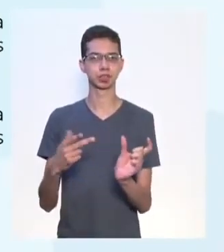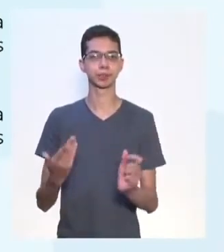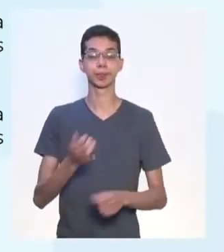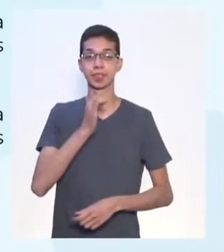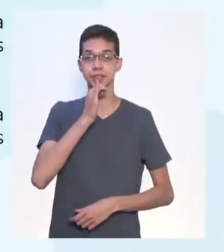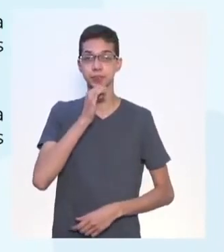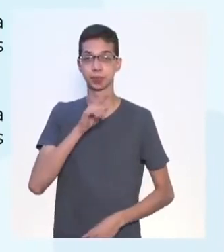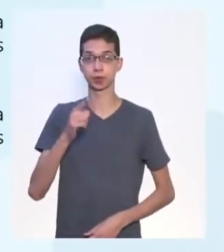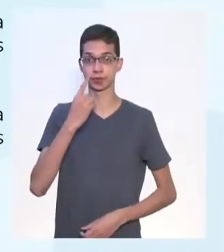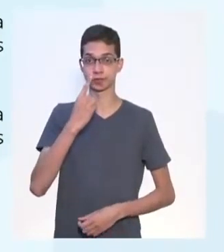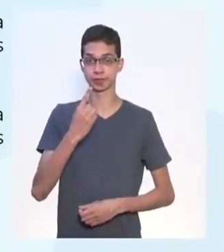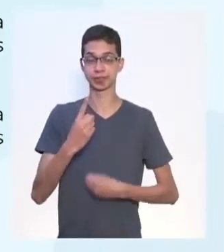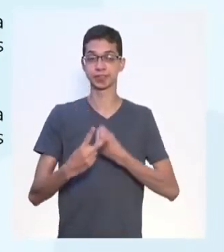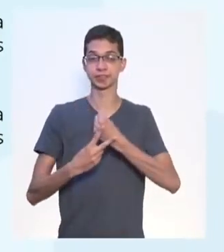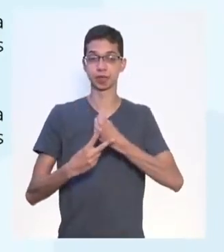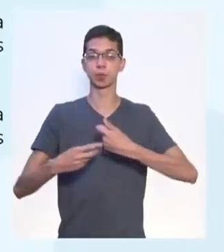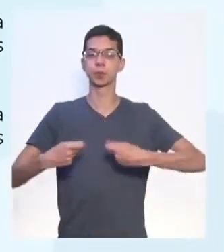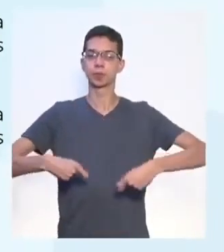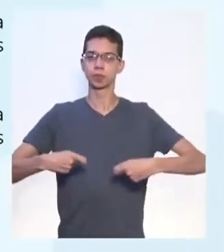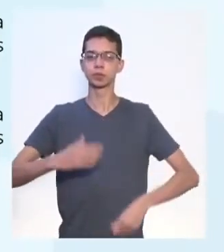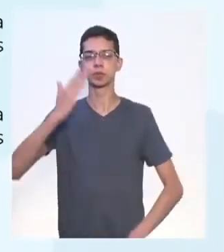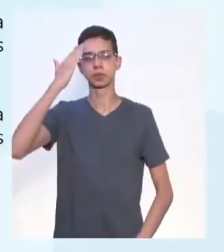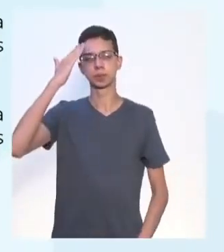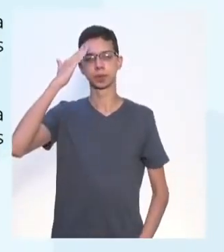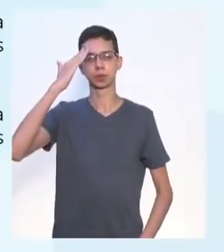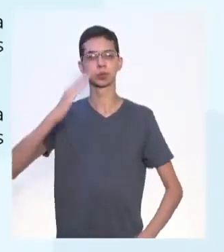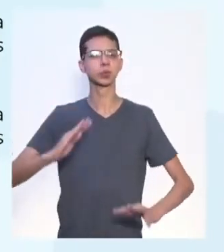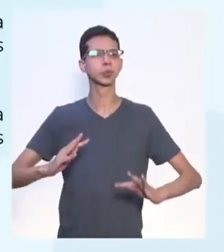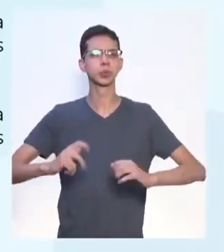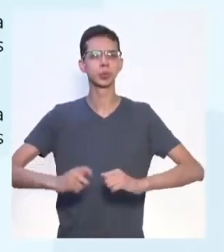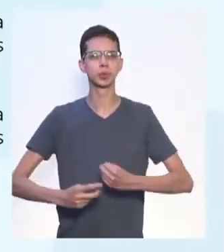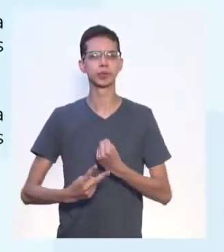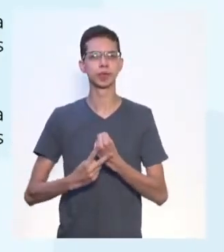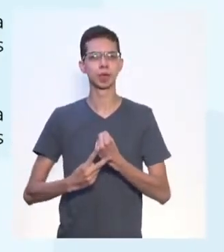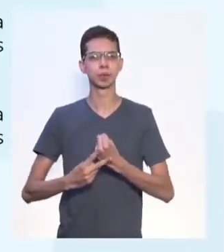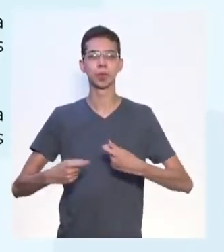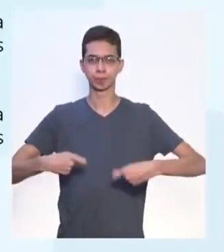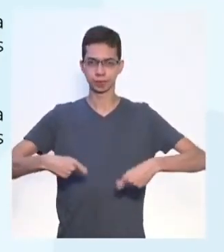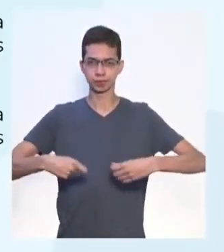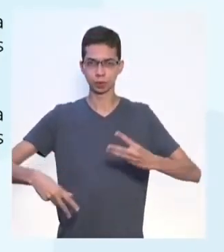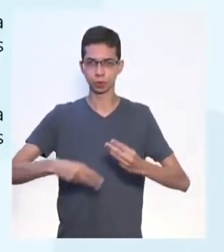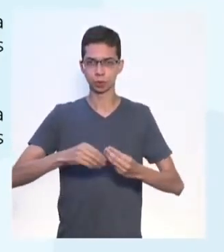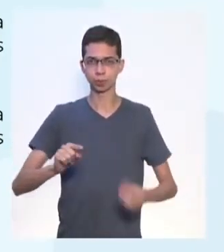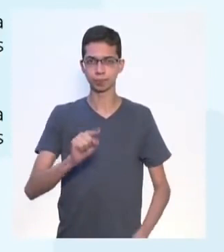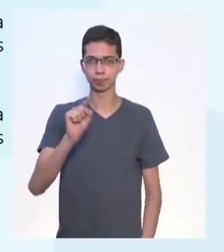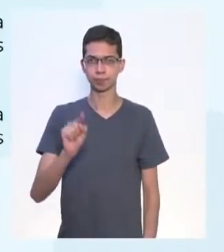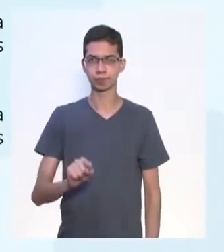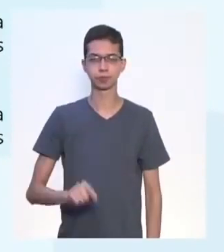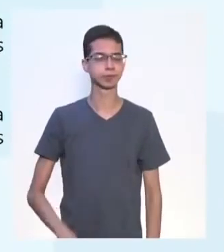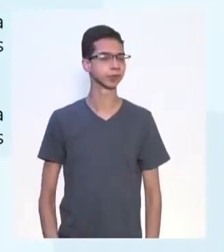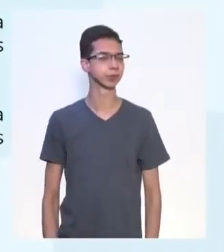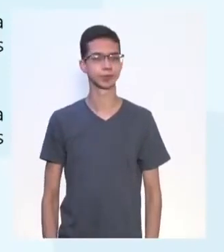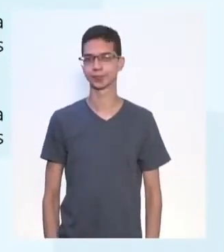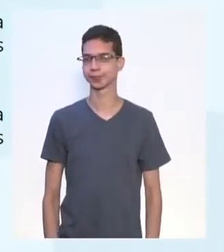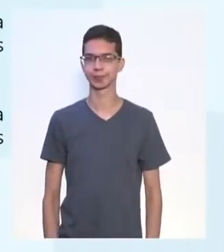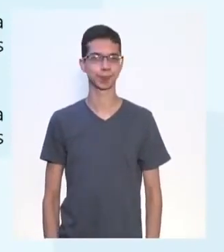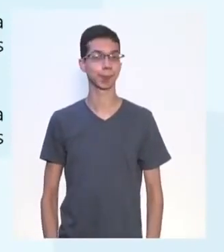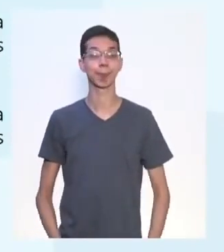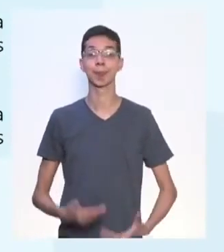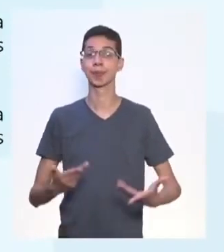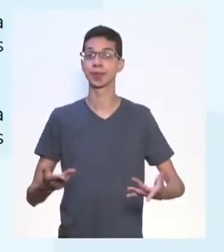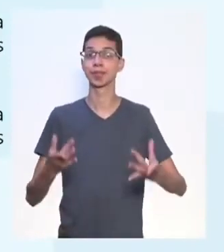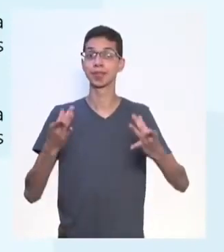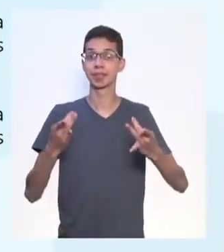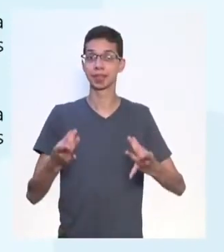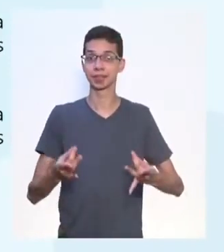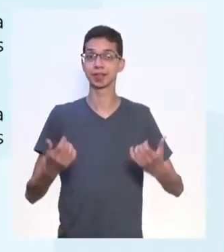tem que verificar. Todos os verbos sofrem aí ou precisam de complementação? Não. Então, a gente vai entrar naquele detalhe,